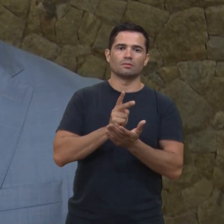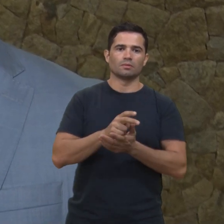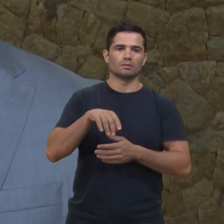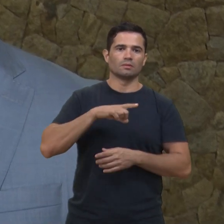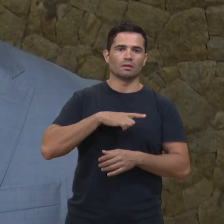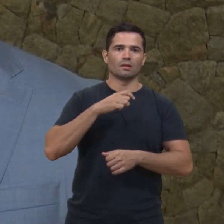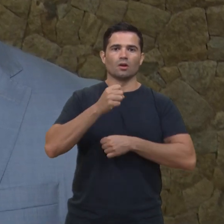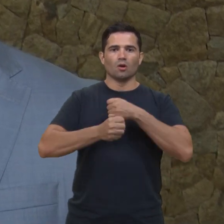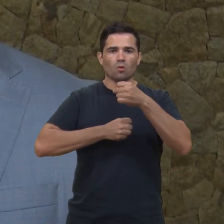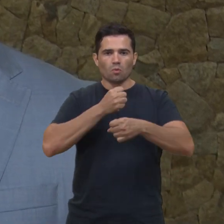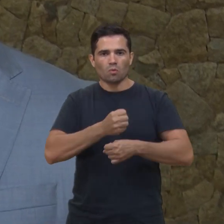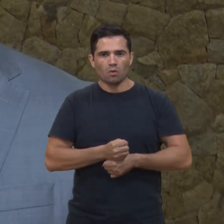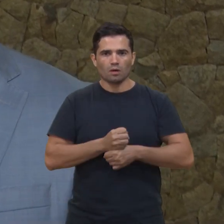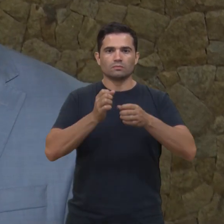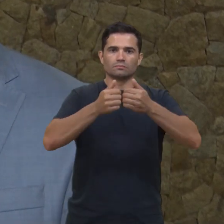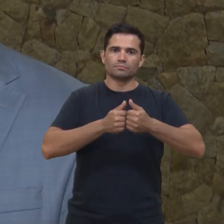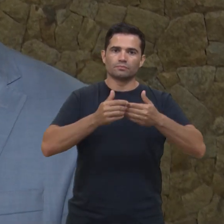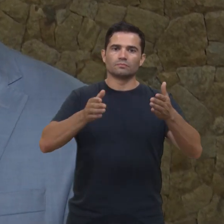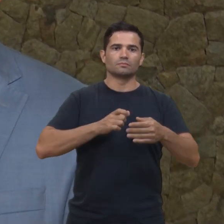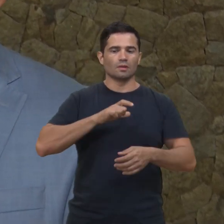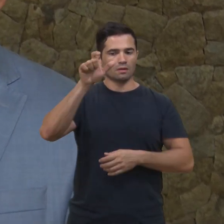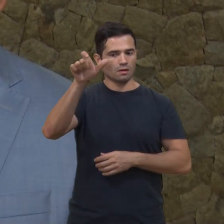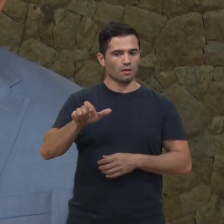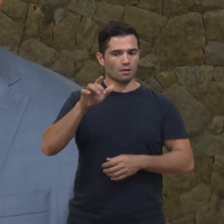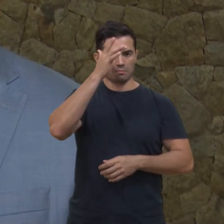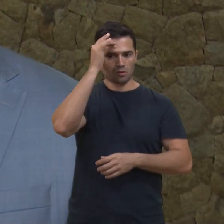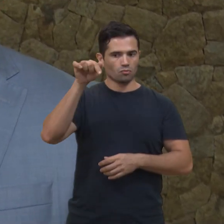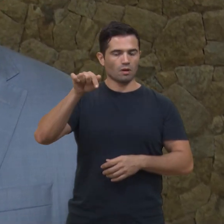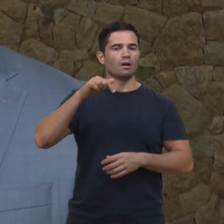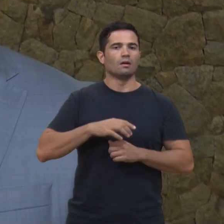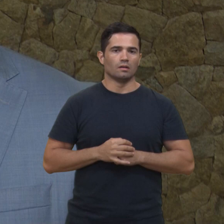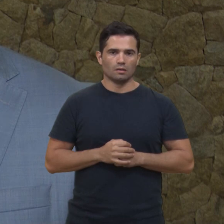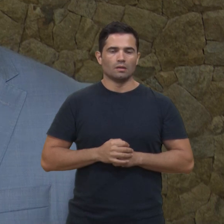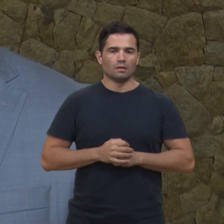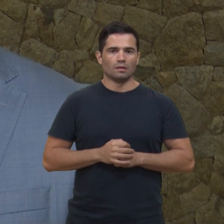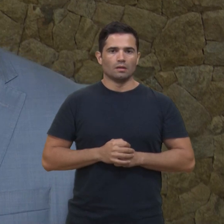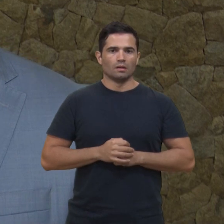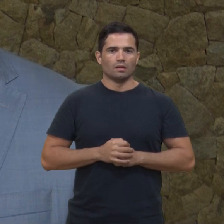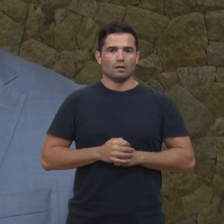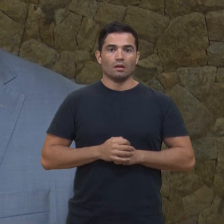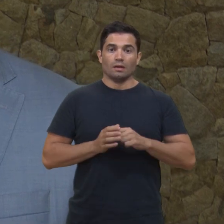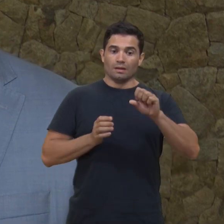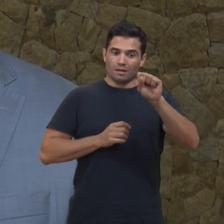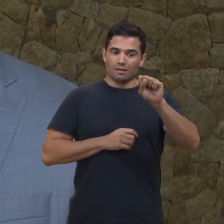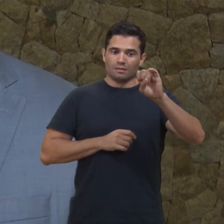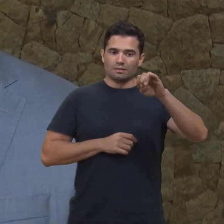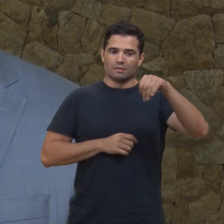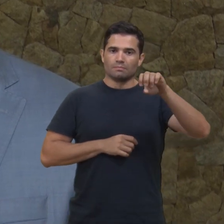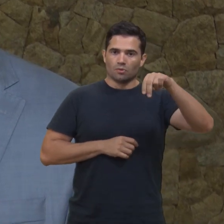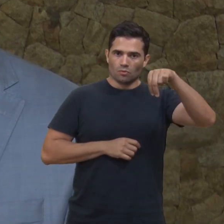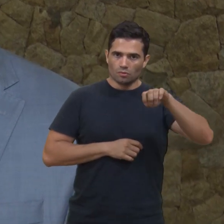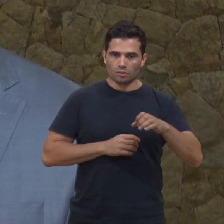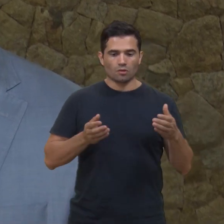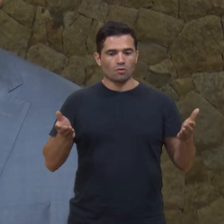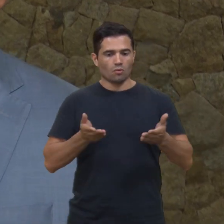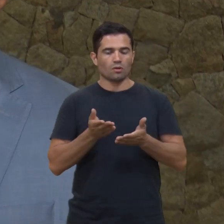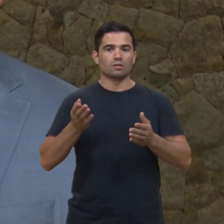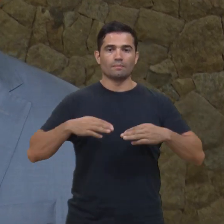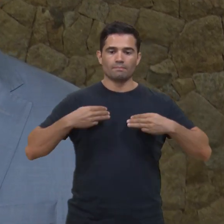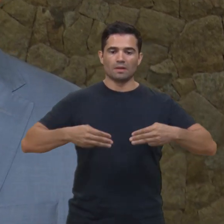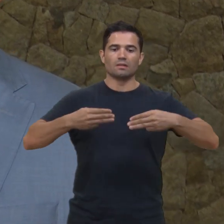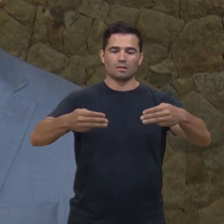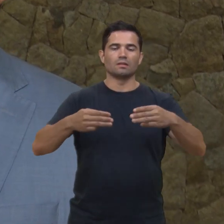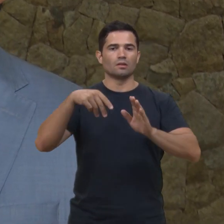abre o ano letivo trazendo alguma autoridade de renome nacional. A Simone hoje, além dela ser a ministra do